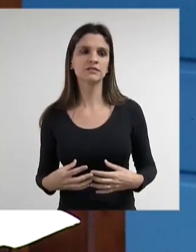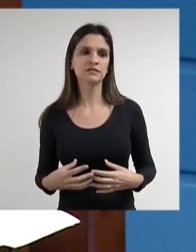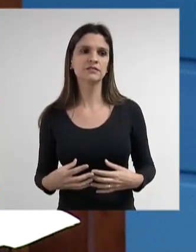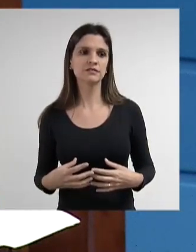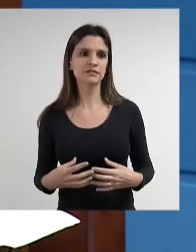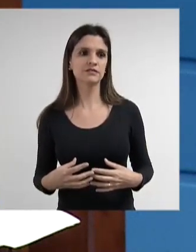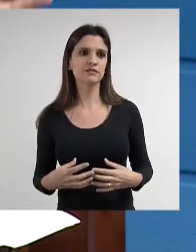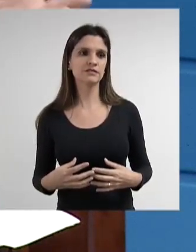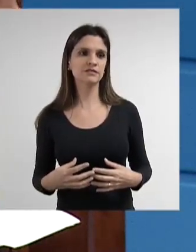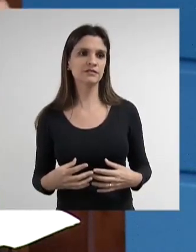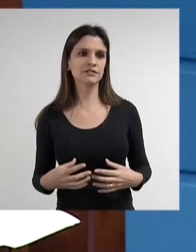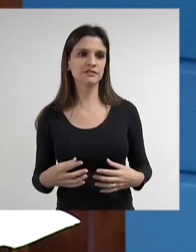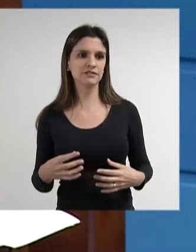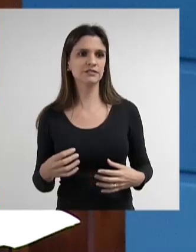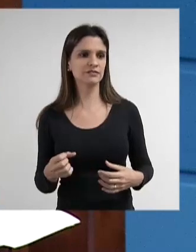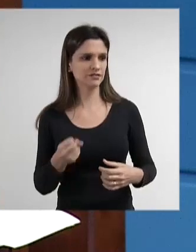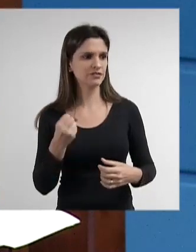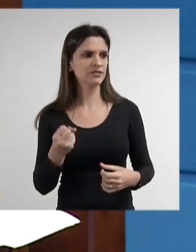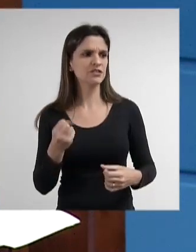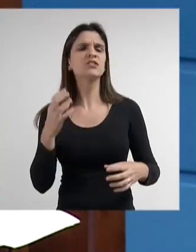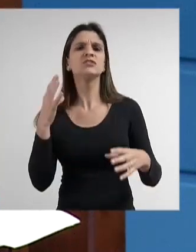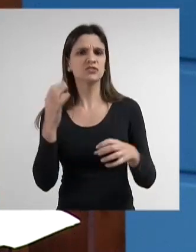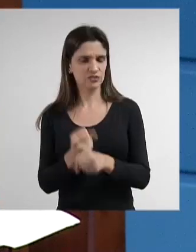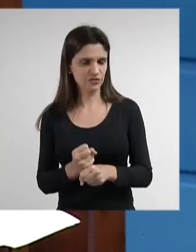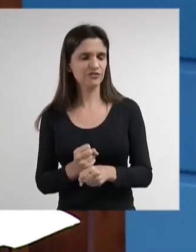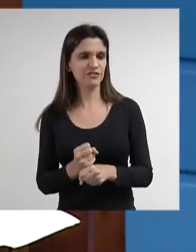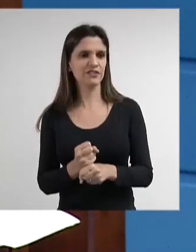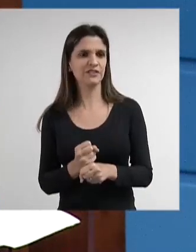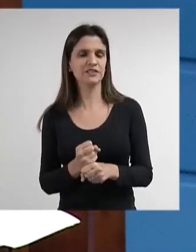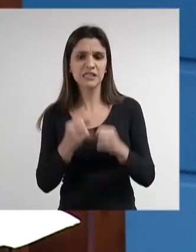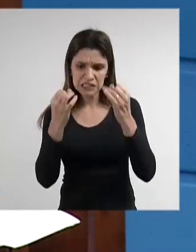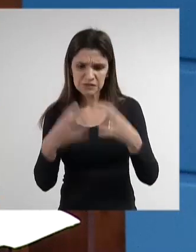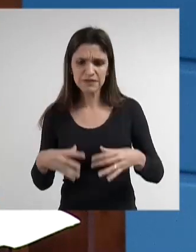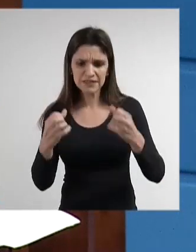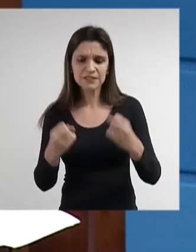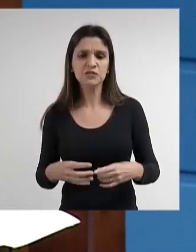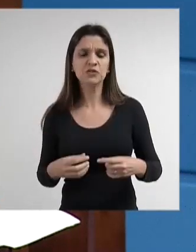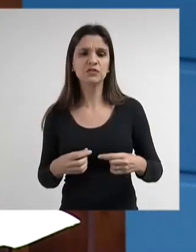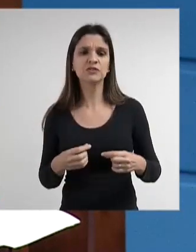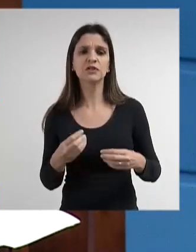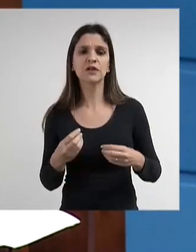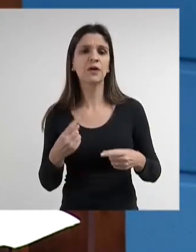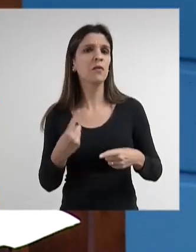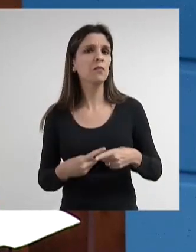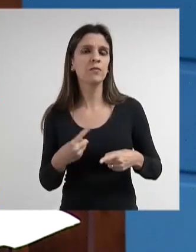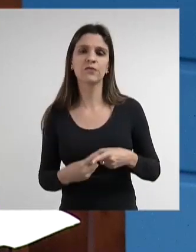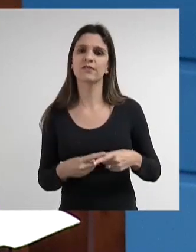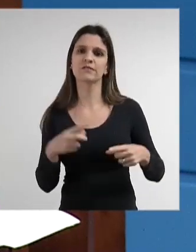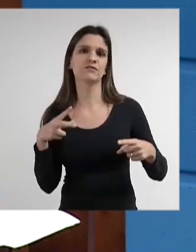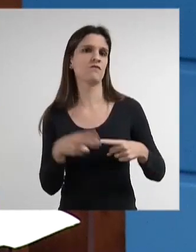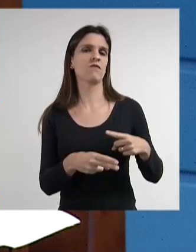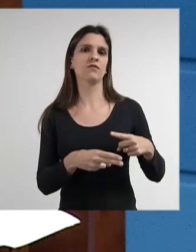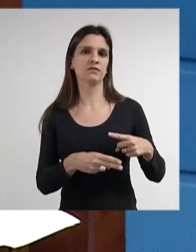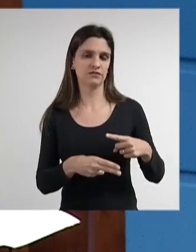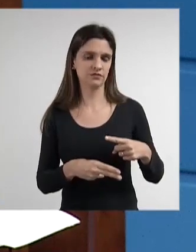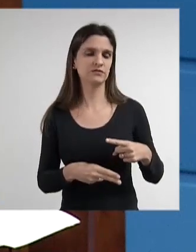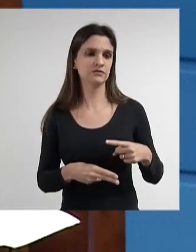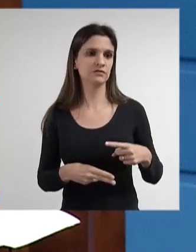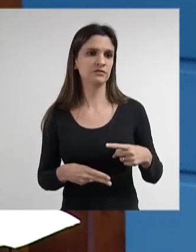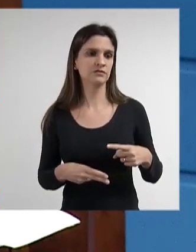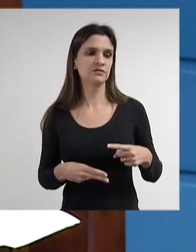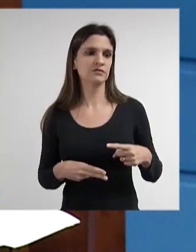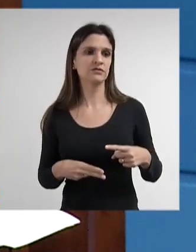confiáveis sobre os motivos desse corte tão significativo assim de bolsas do Vale Renda. Por